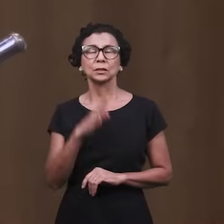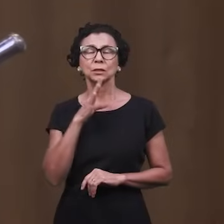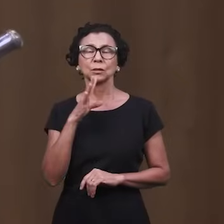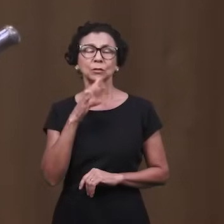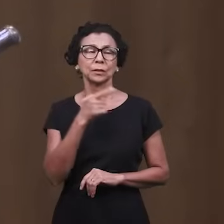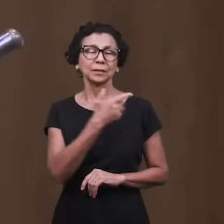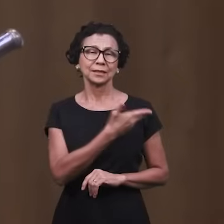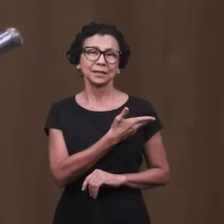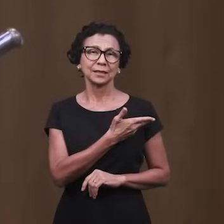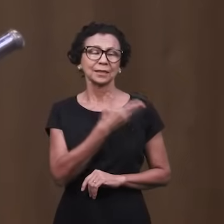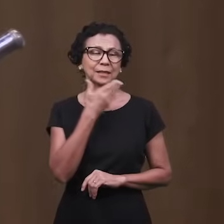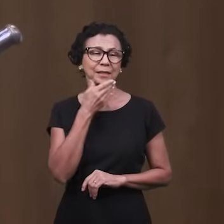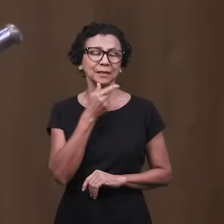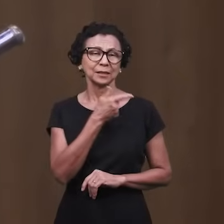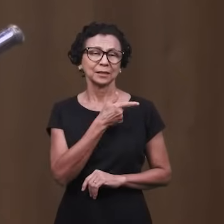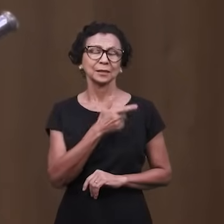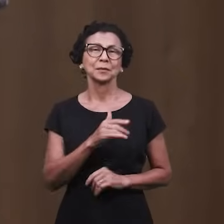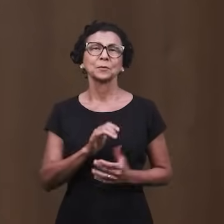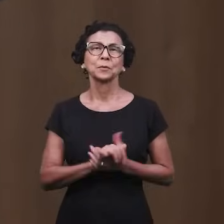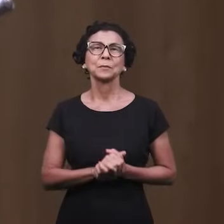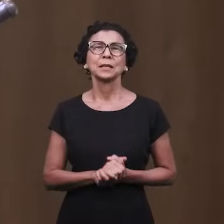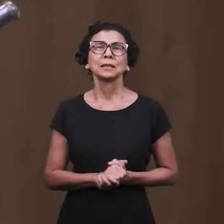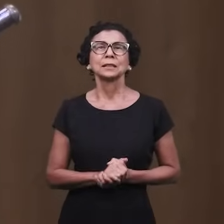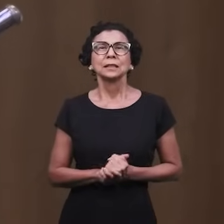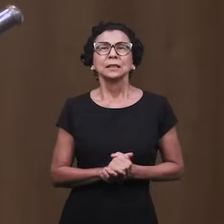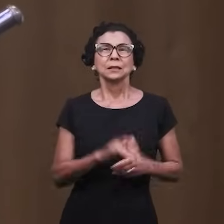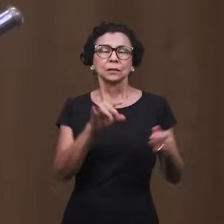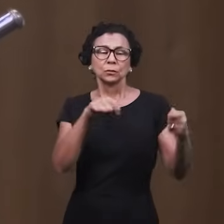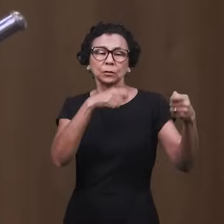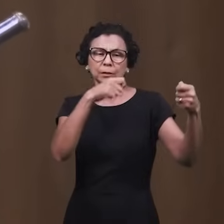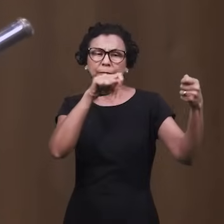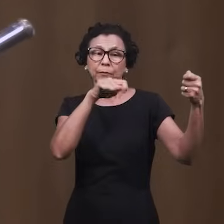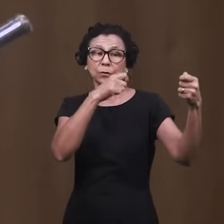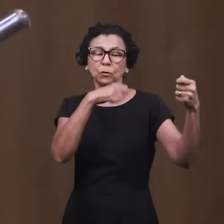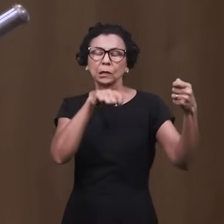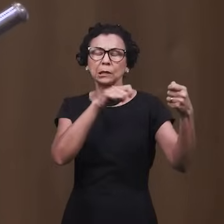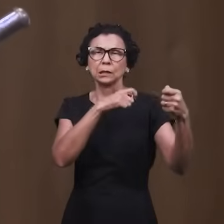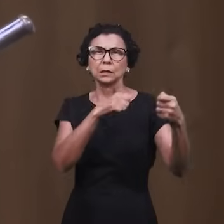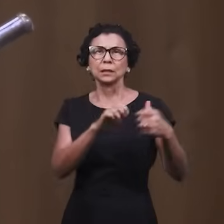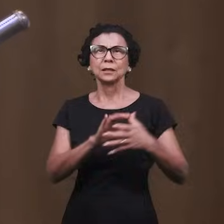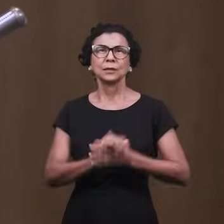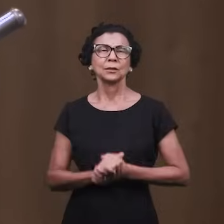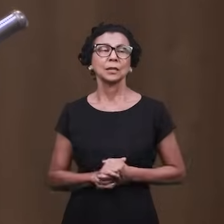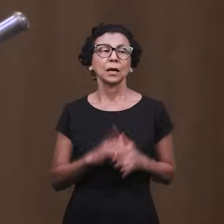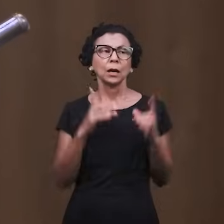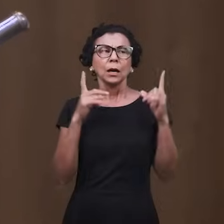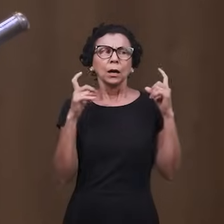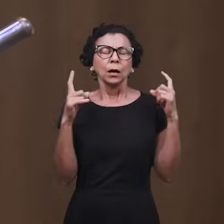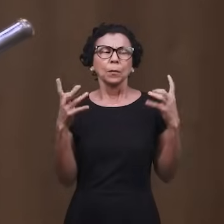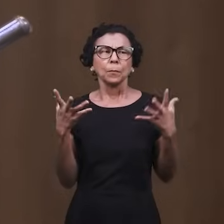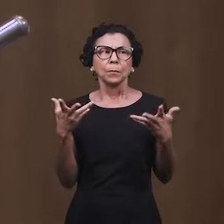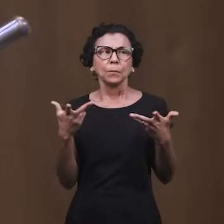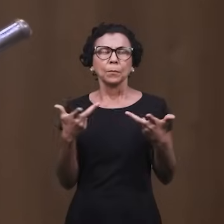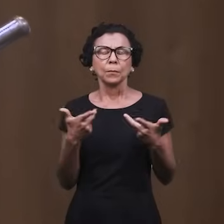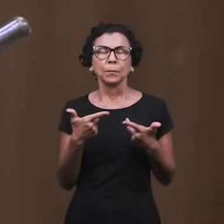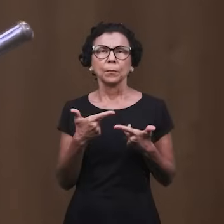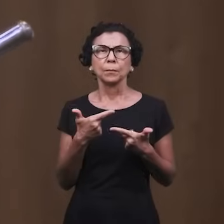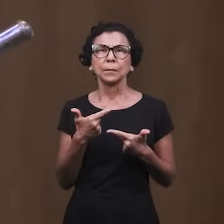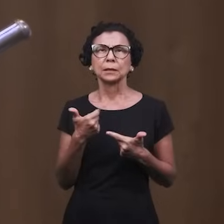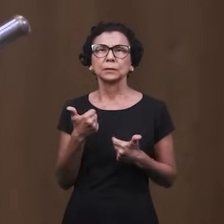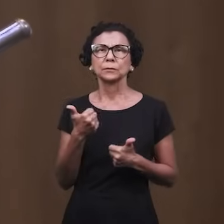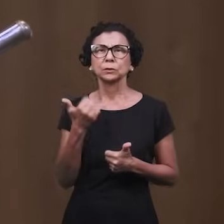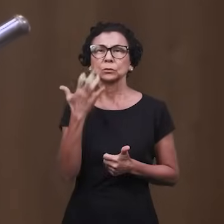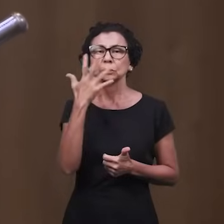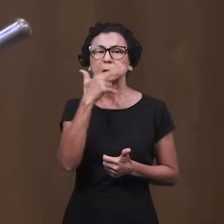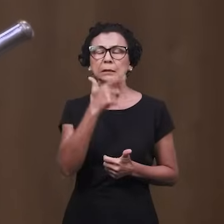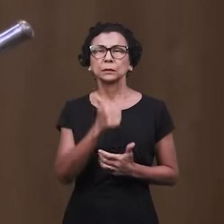violino e eu ouvi um som maravilhoso. Até hoje, eu sou suspeita, ele é meu marido, Mas ele toca lindamente. E ali